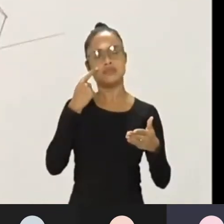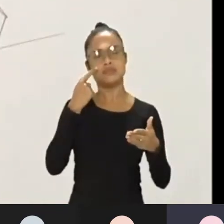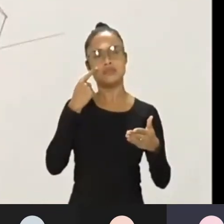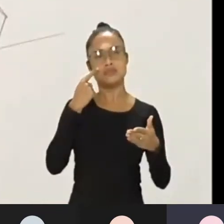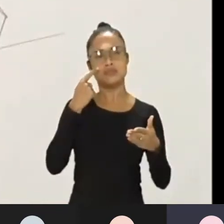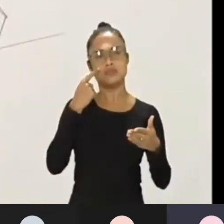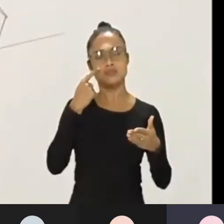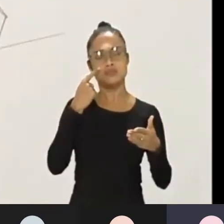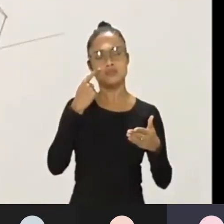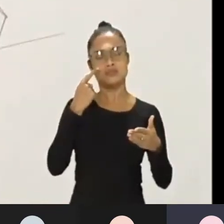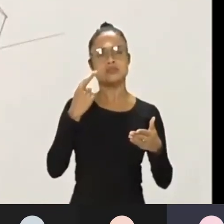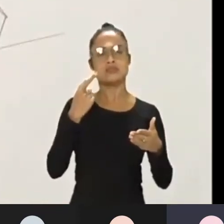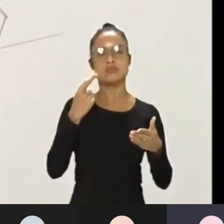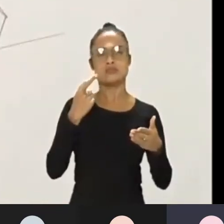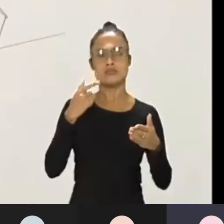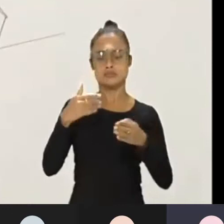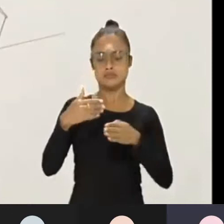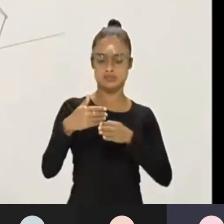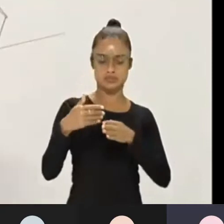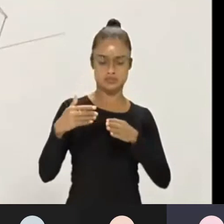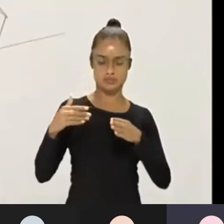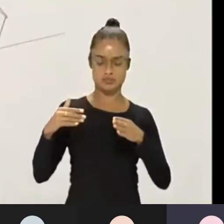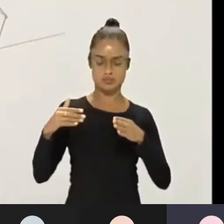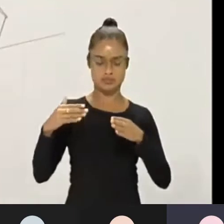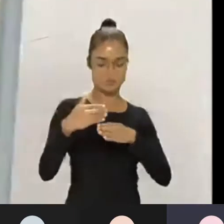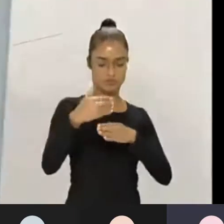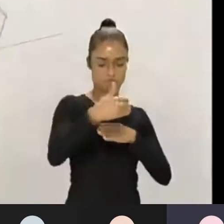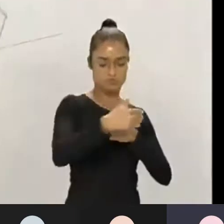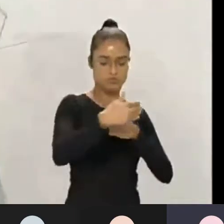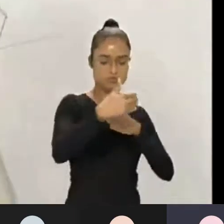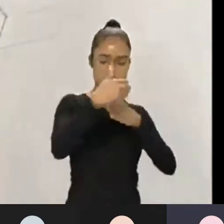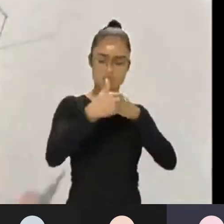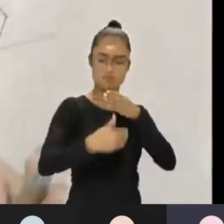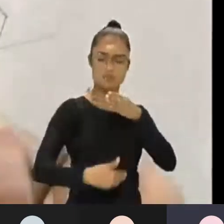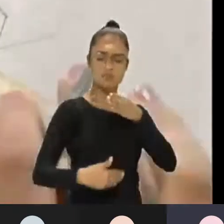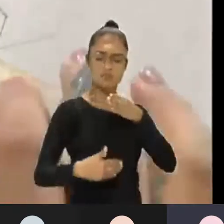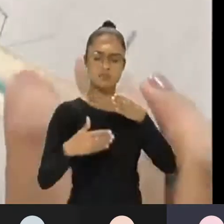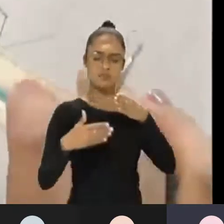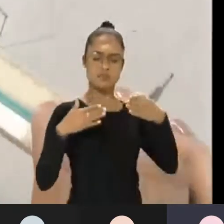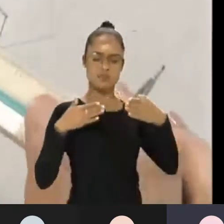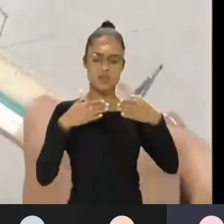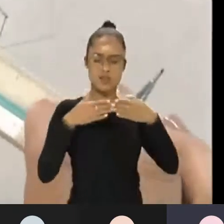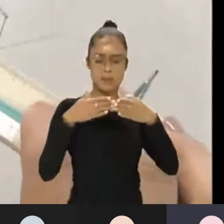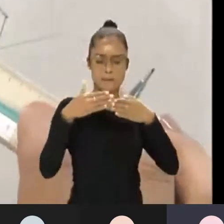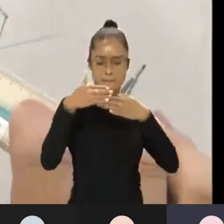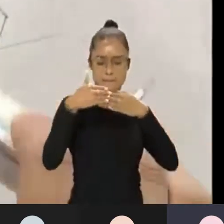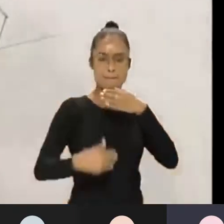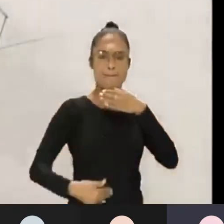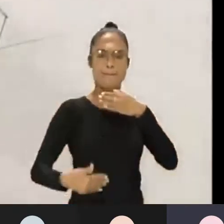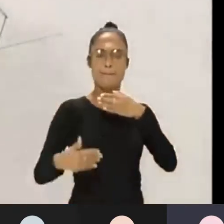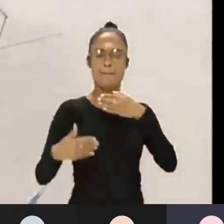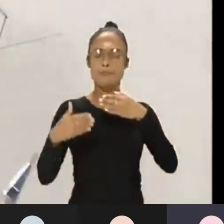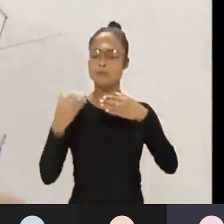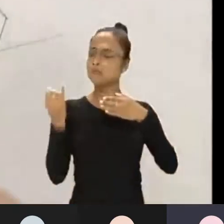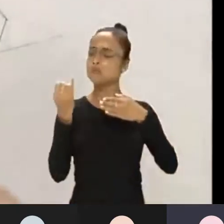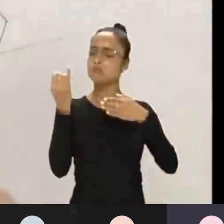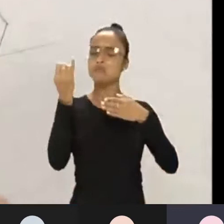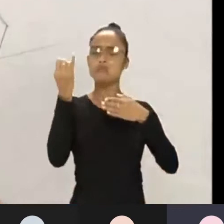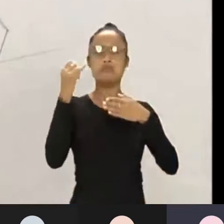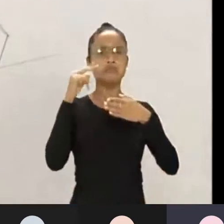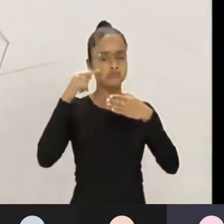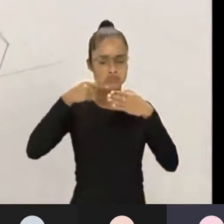a gente vai fechar. Só que para fechar, eu preciso ver quanto que eu tenho na profundidade.